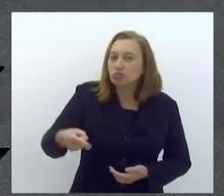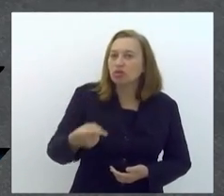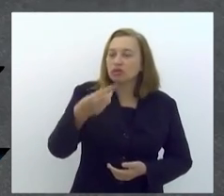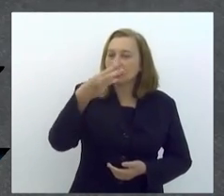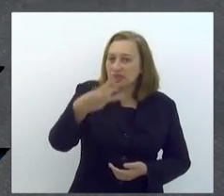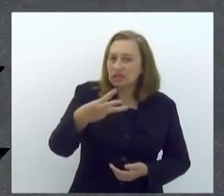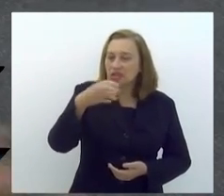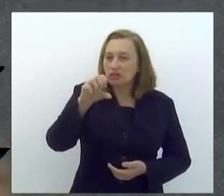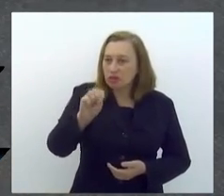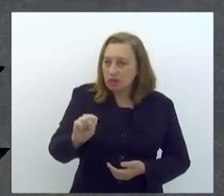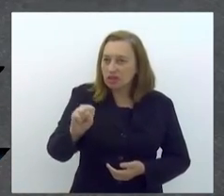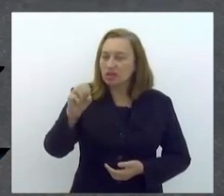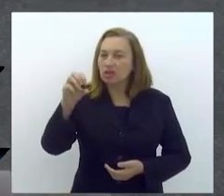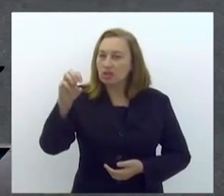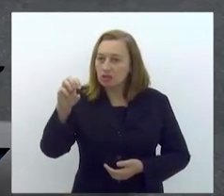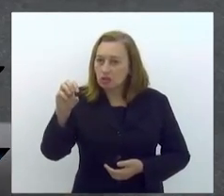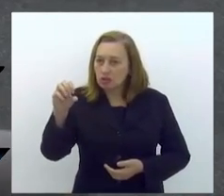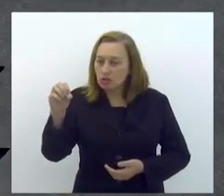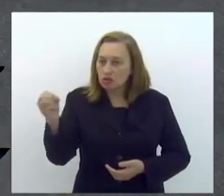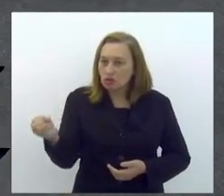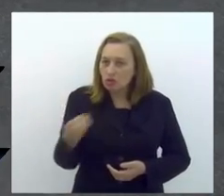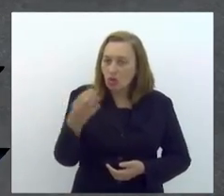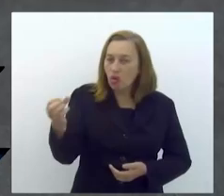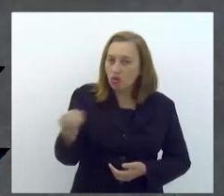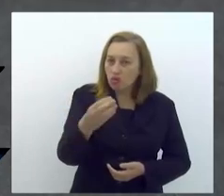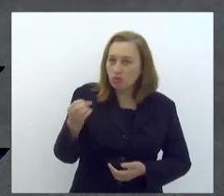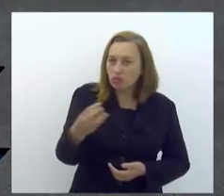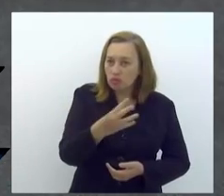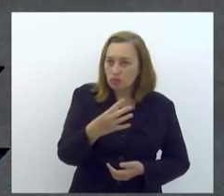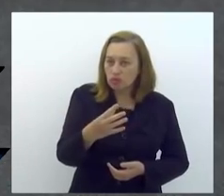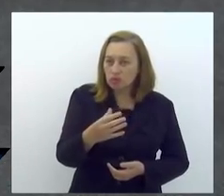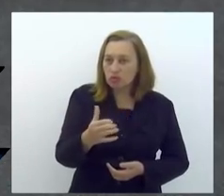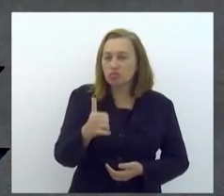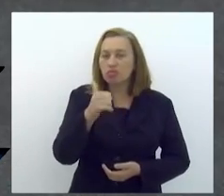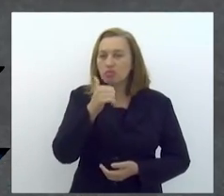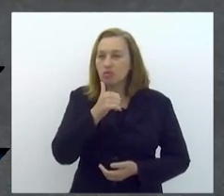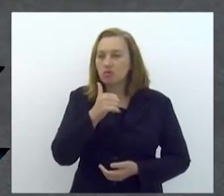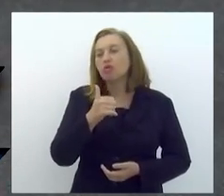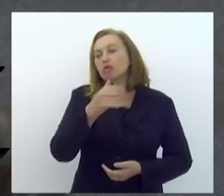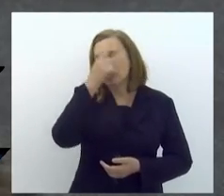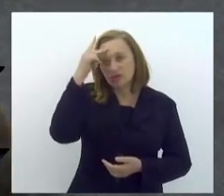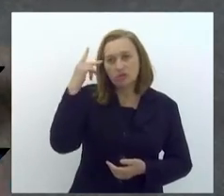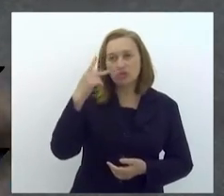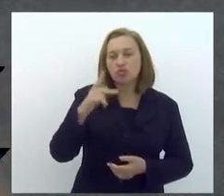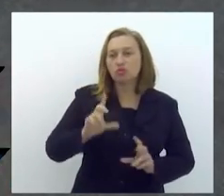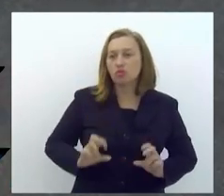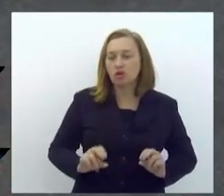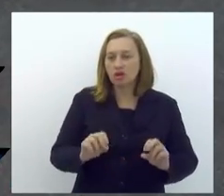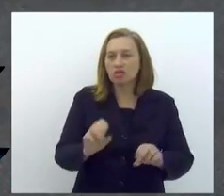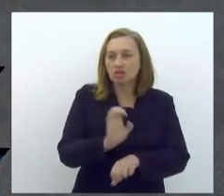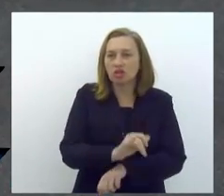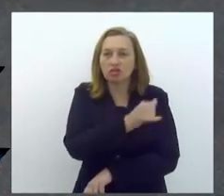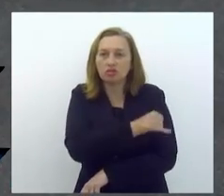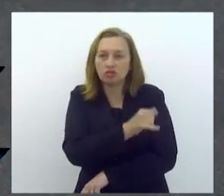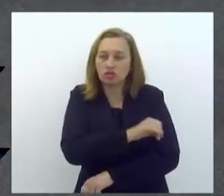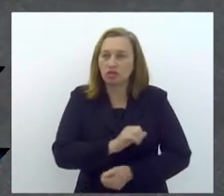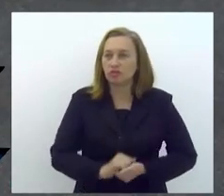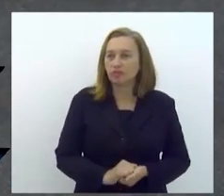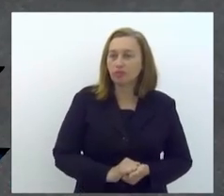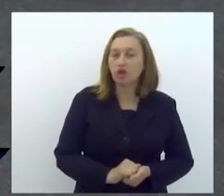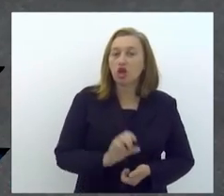72.380 novos casos de câncer no estado do Rio de Janeiro o estado do Rio de